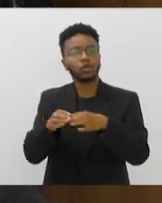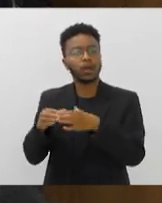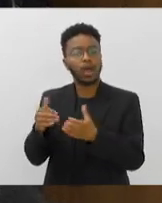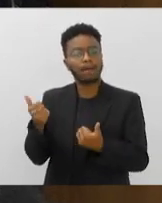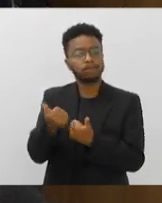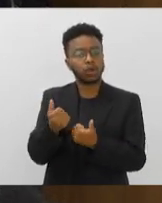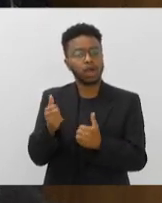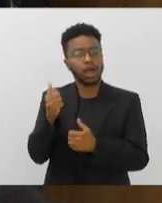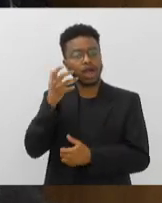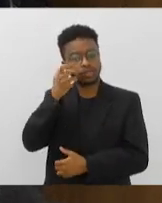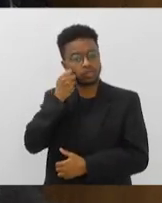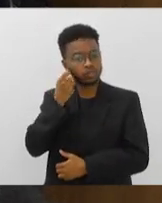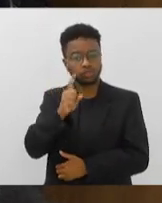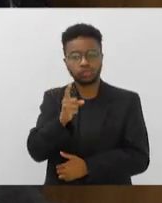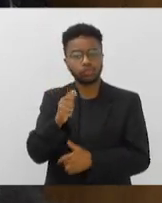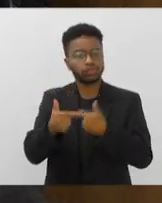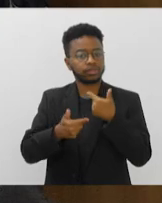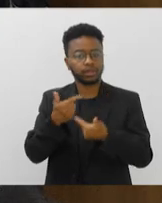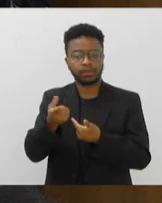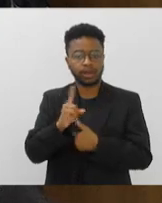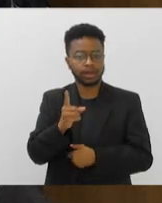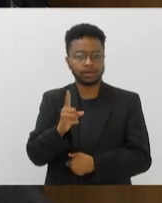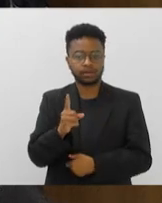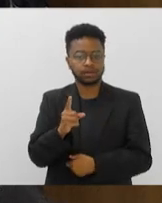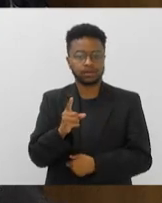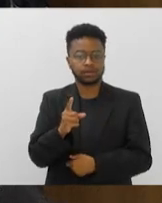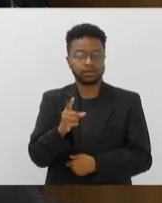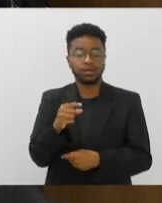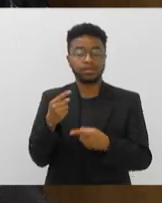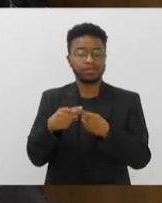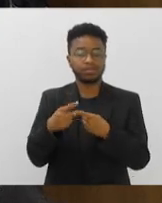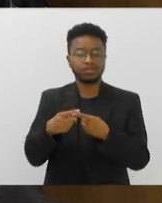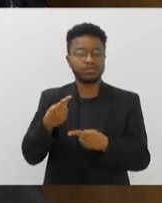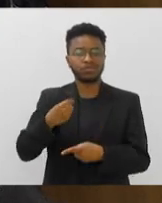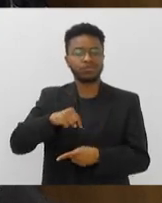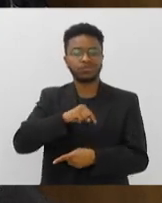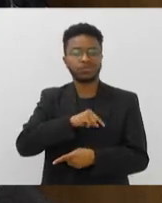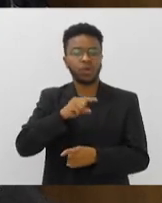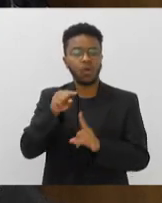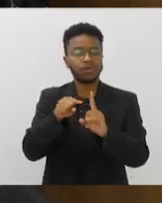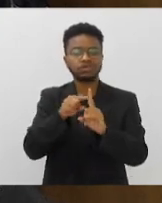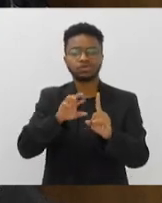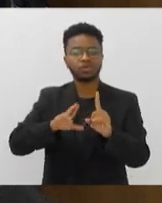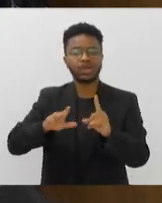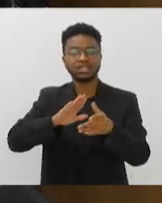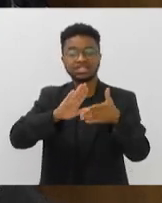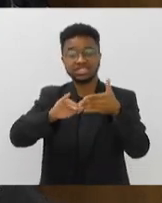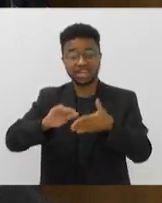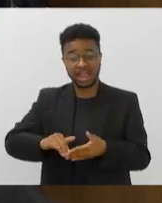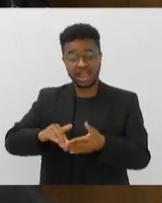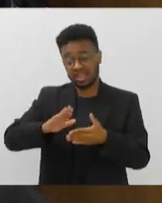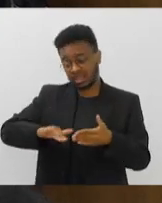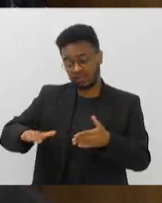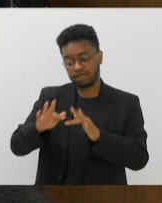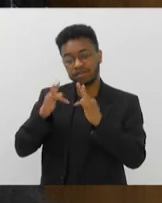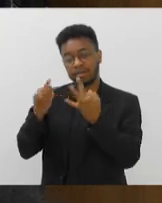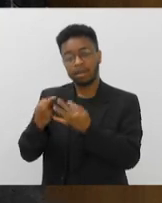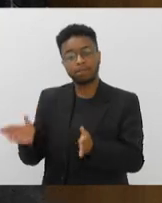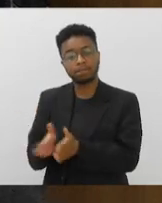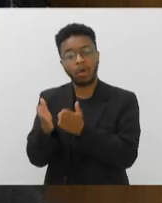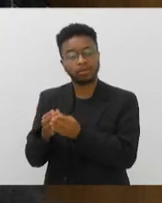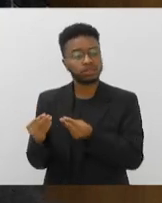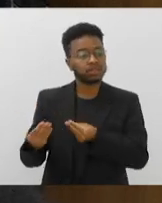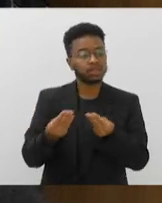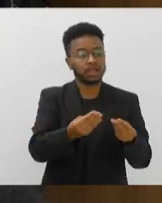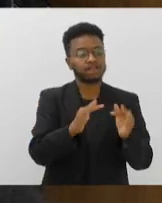trabalham eu fiquei muito triste quando eu vi isso uma vez os grupos de apoi doção não trabalham para tirar crianças de famílias pobres e colocar em famílias ricas